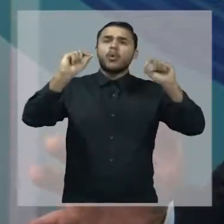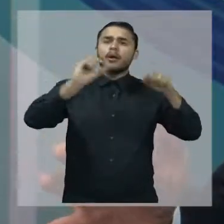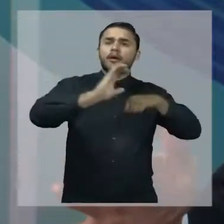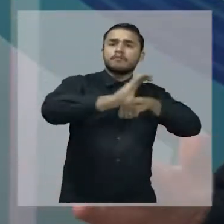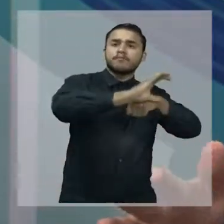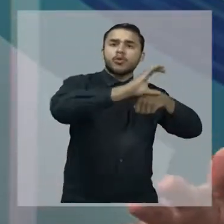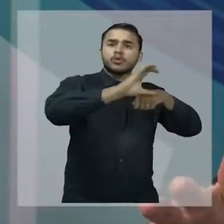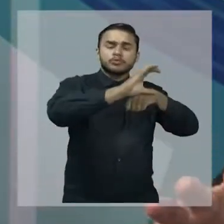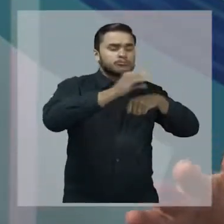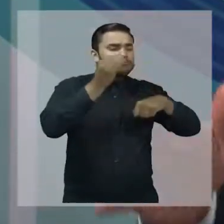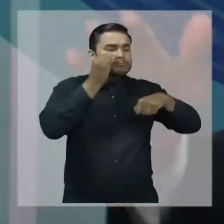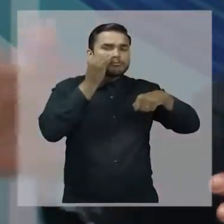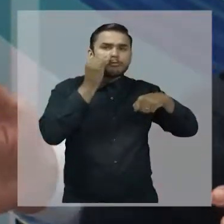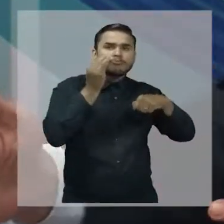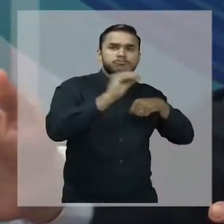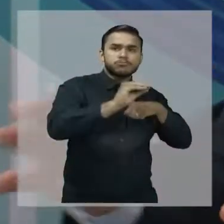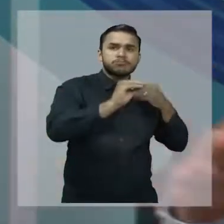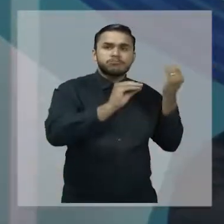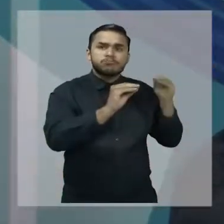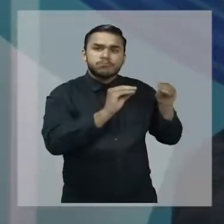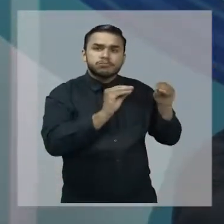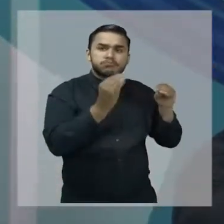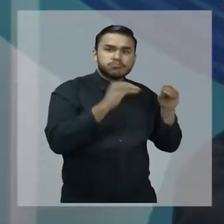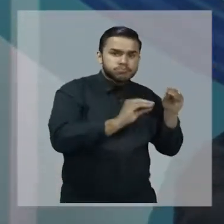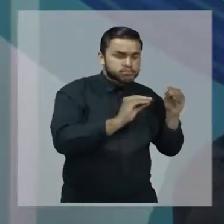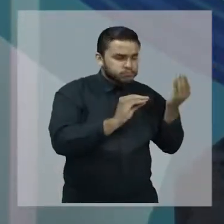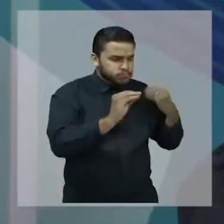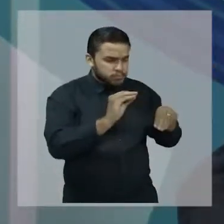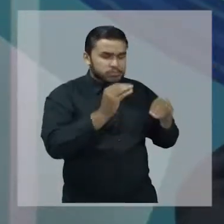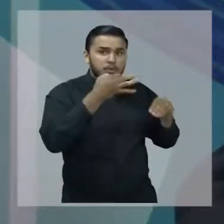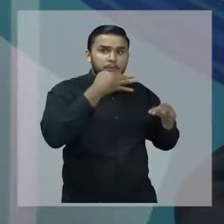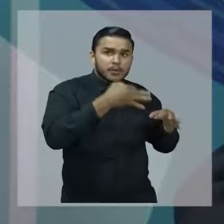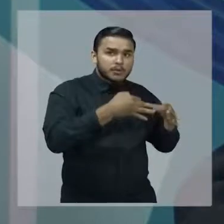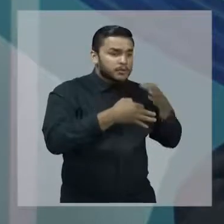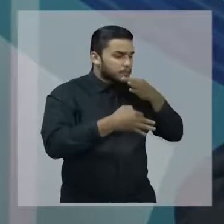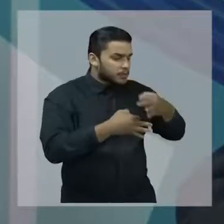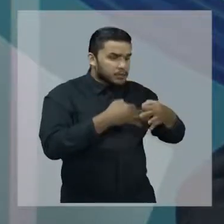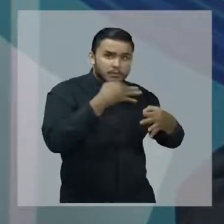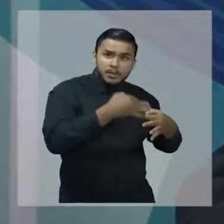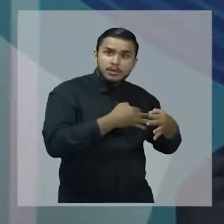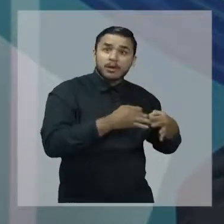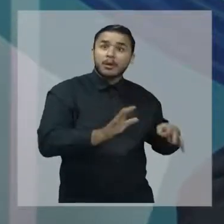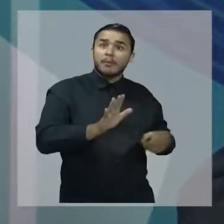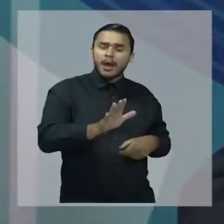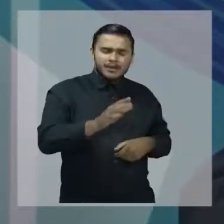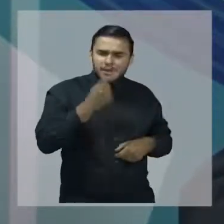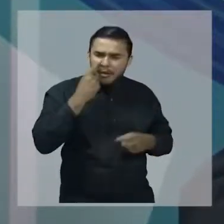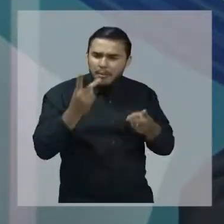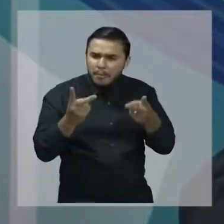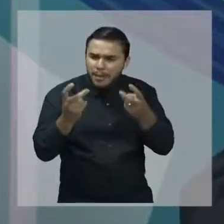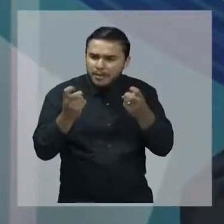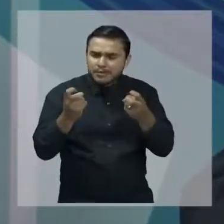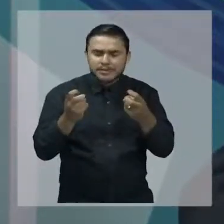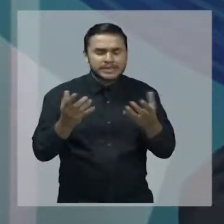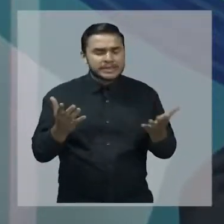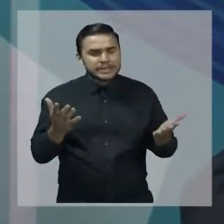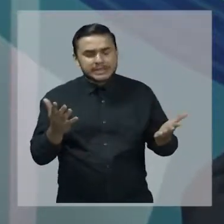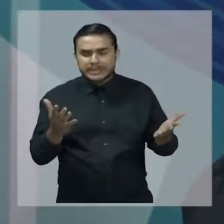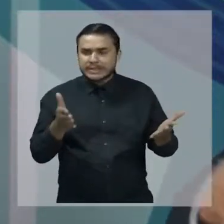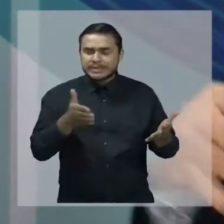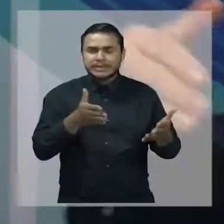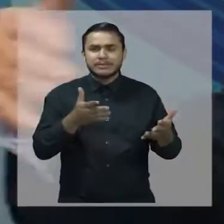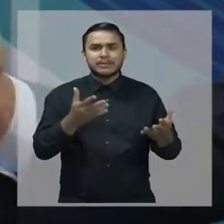nós estivéssemos abordando, então nós esbarrávamos exatamente com uma frente muito grande